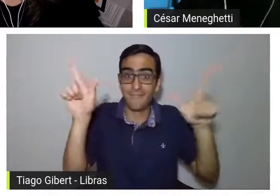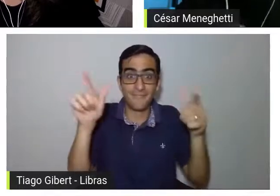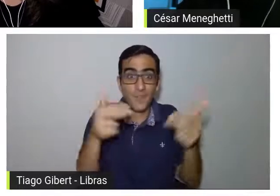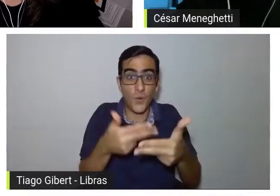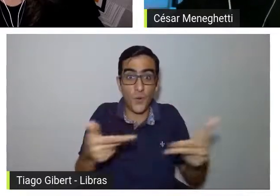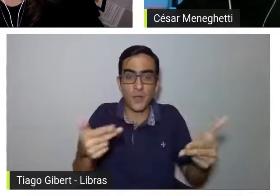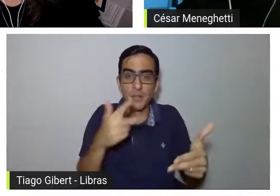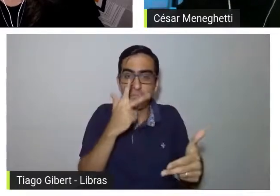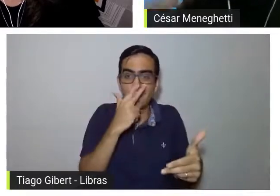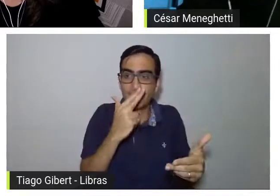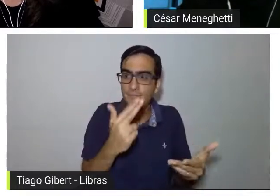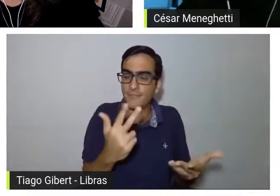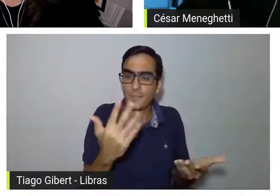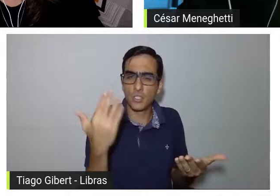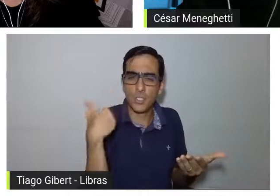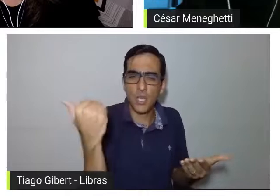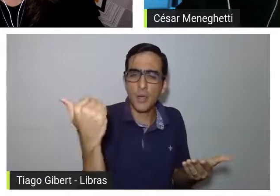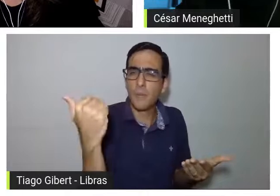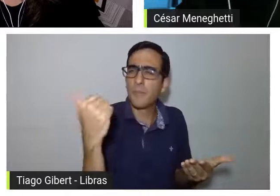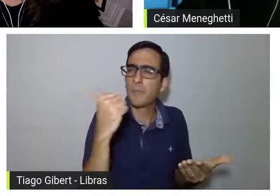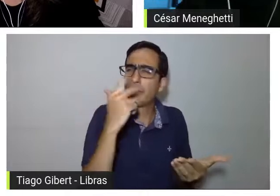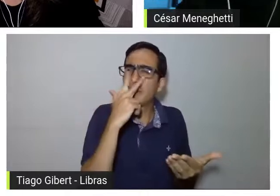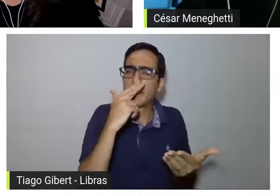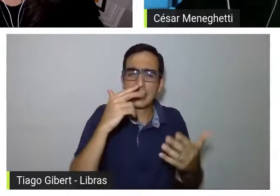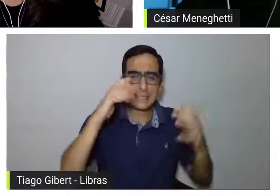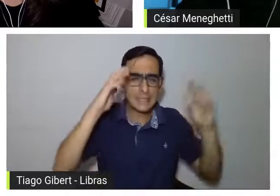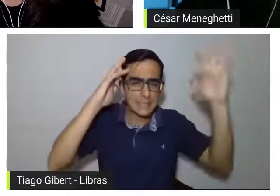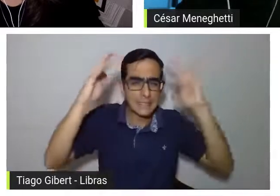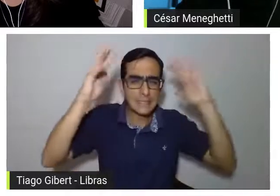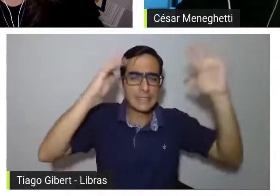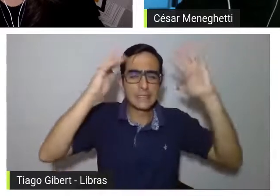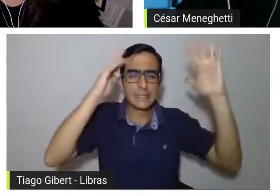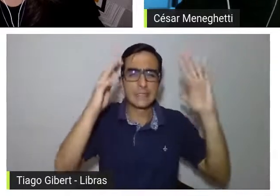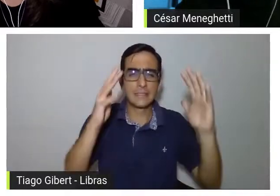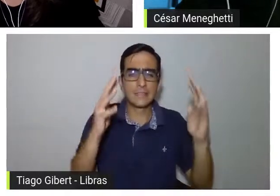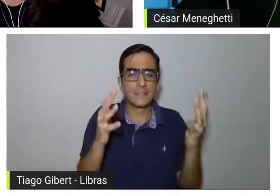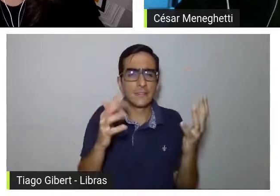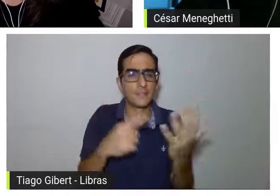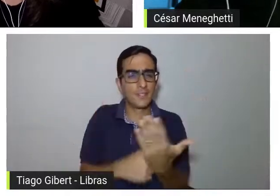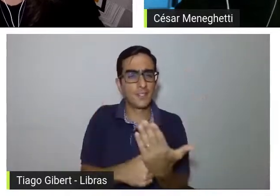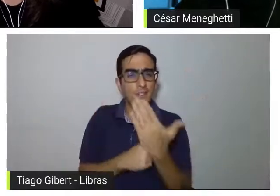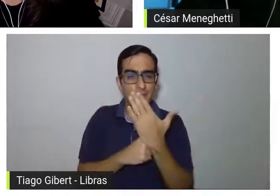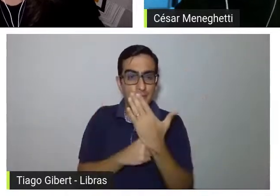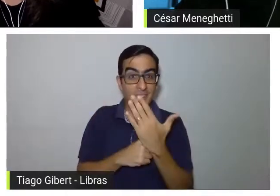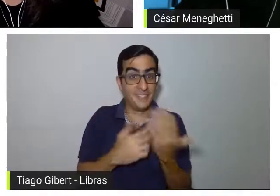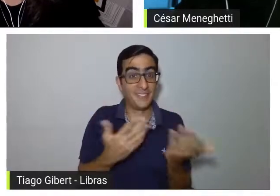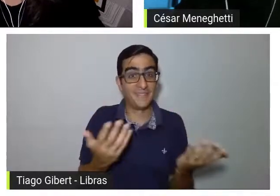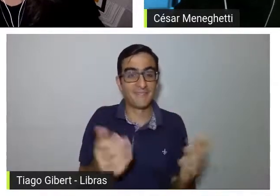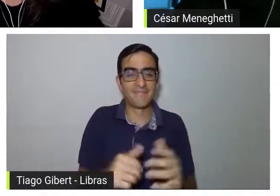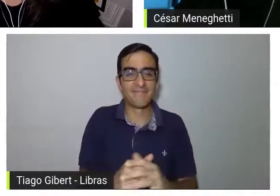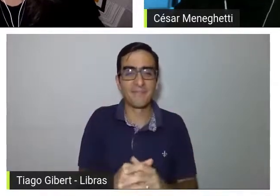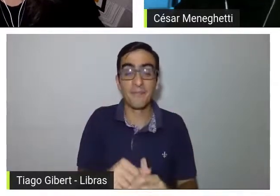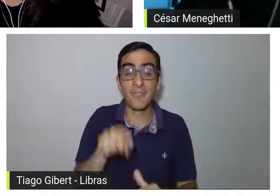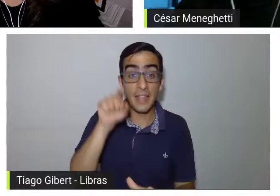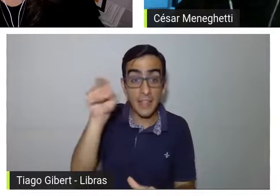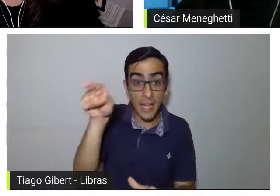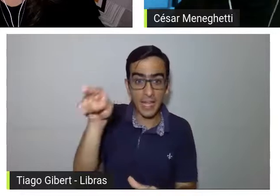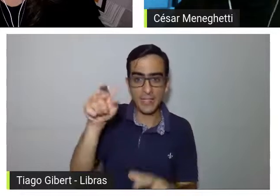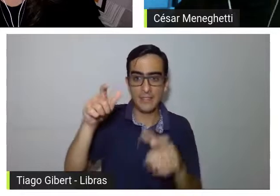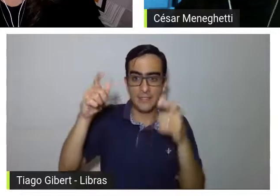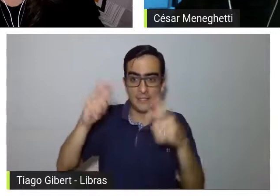te chama a questionar isso. Então, acho a arte faz um pouco isso. E lá eu também tive